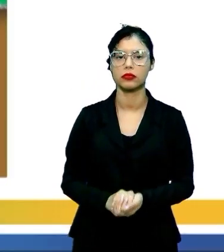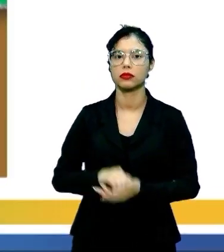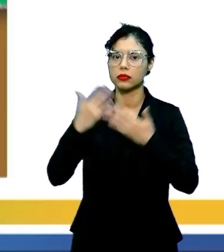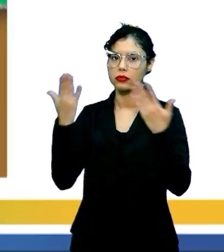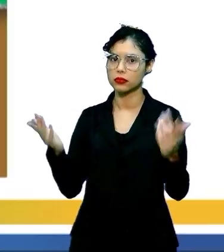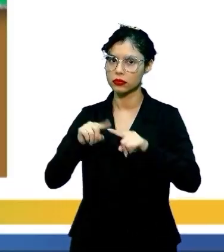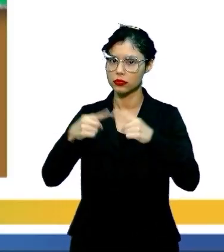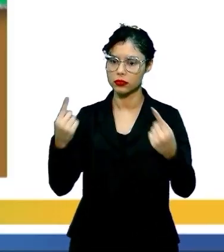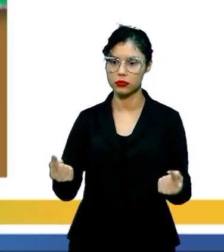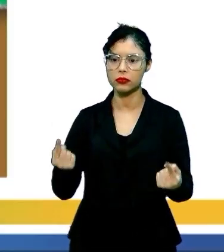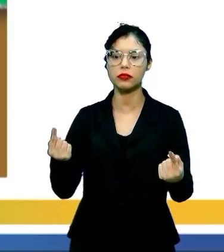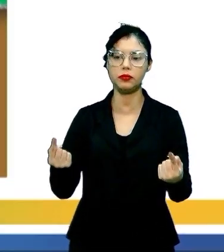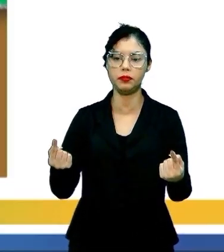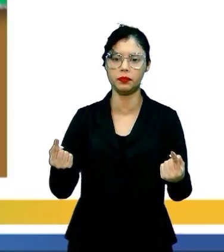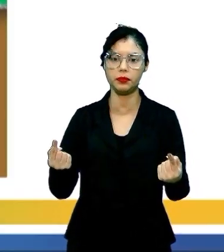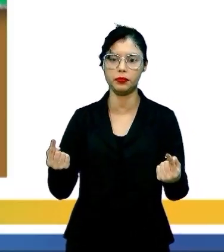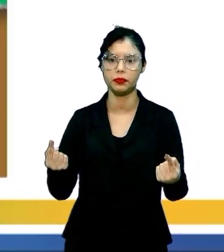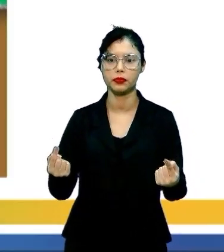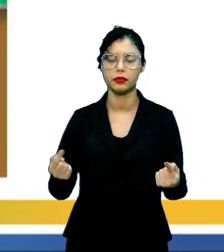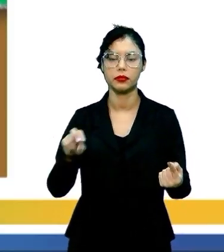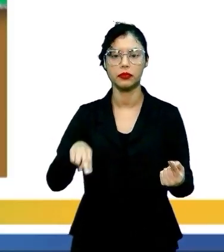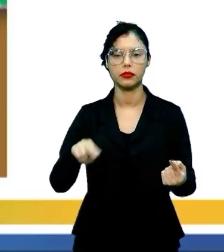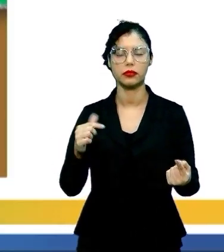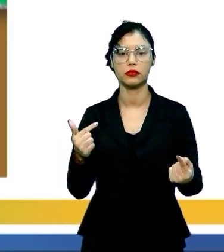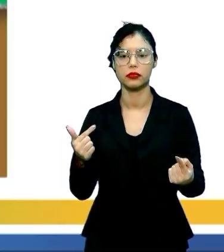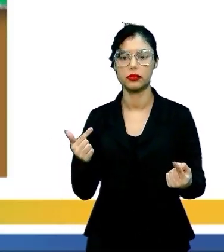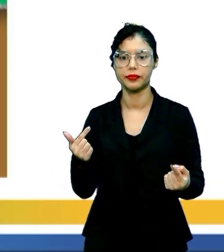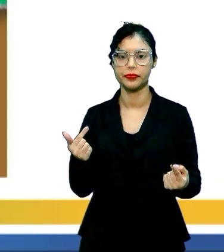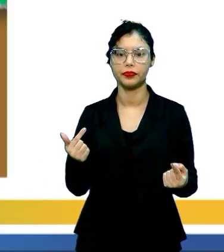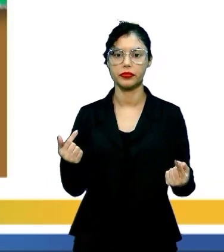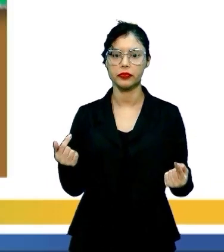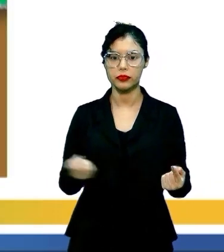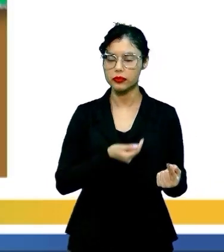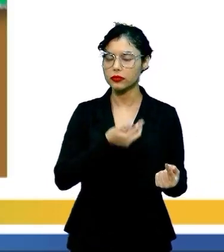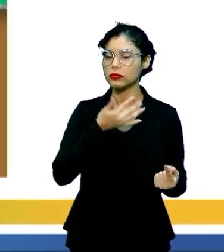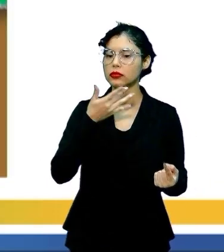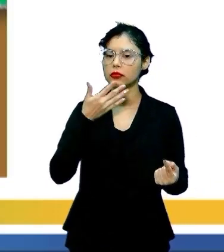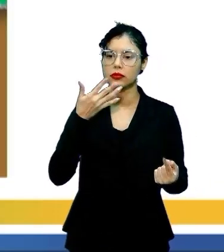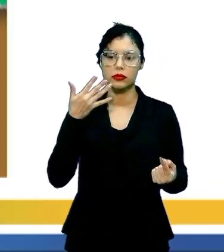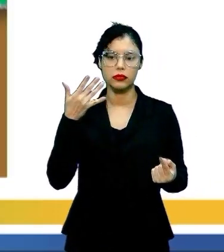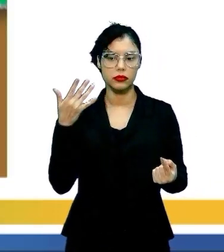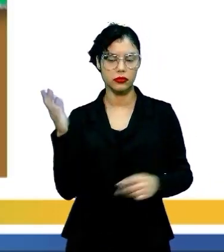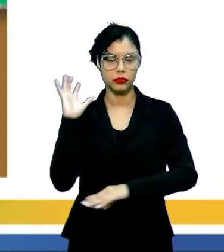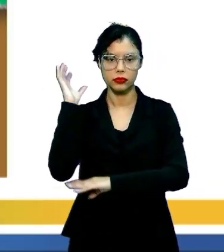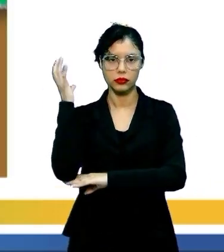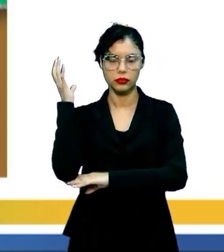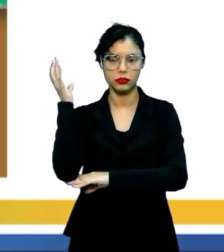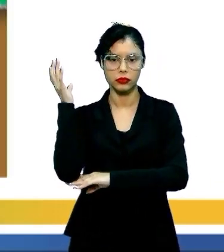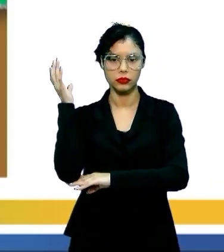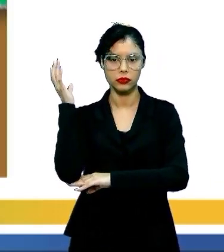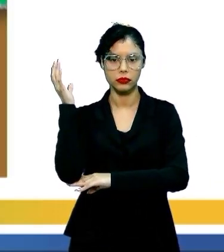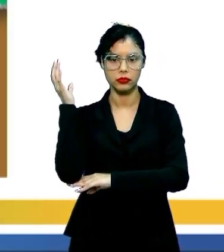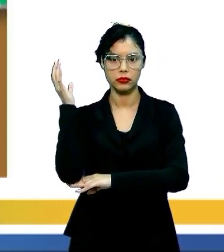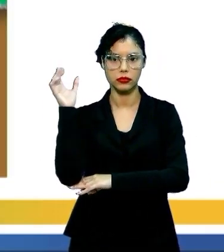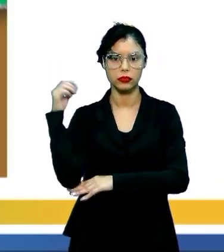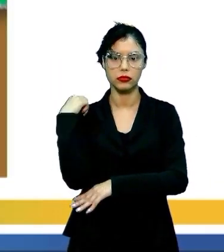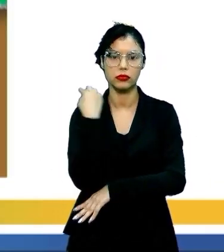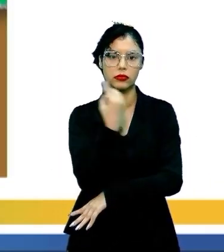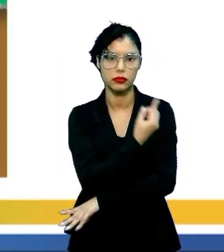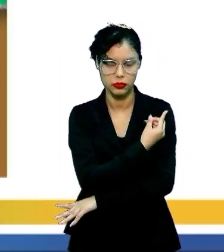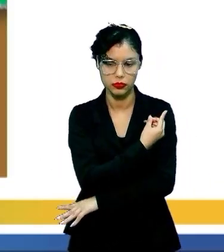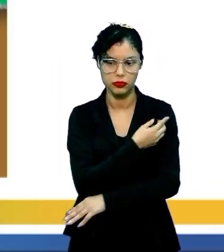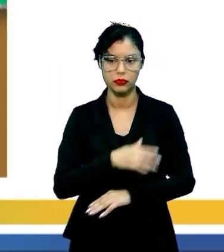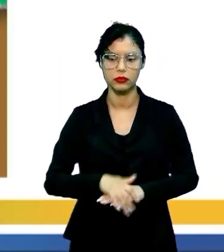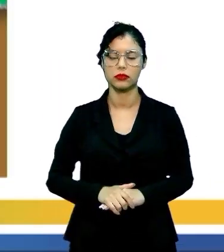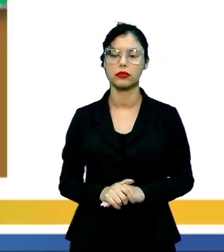Porém, esse nitrogênio ele não é inspirado nem pelas plantas e nem por nós